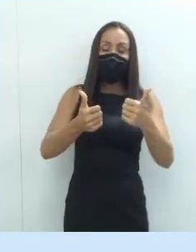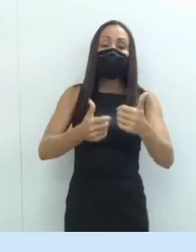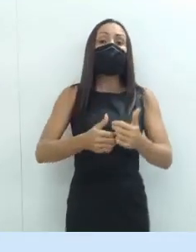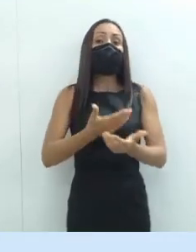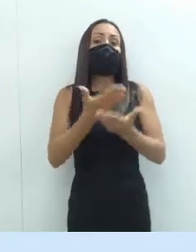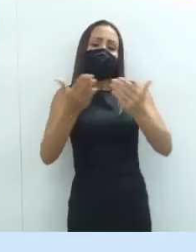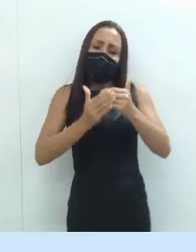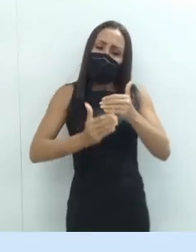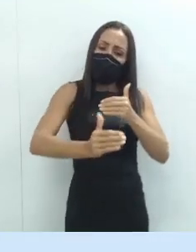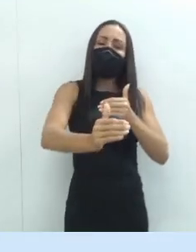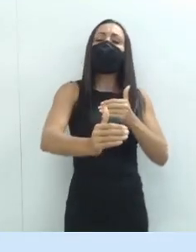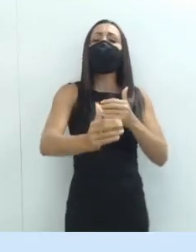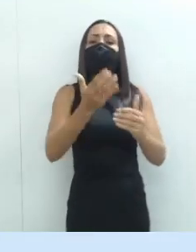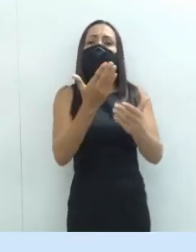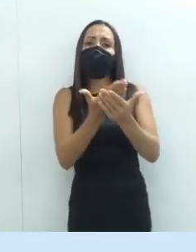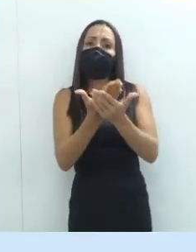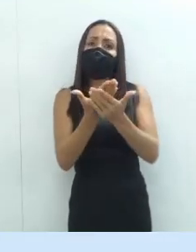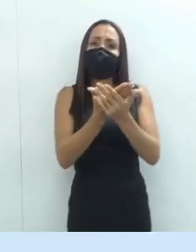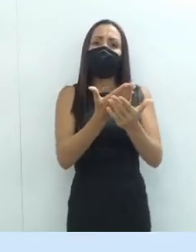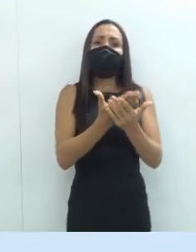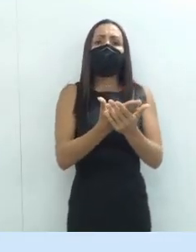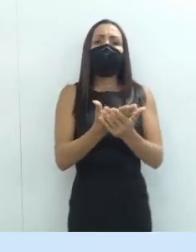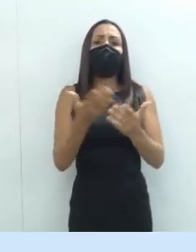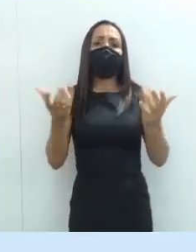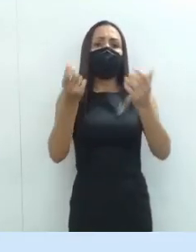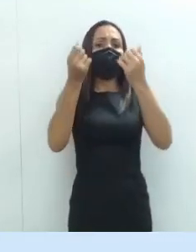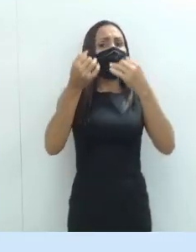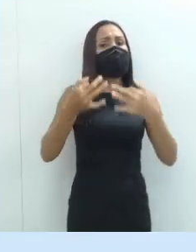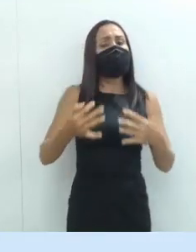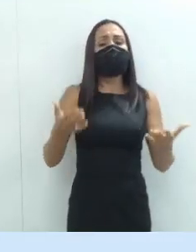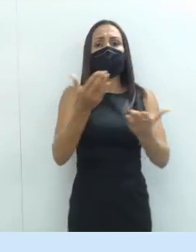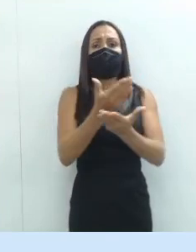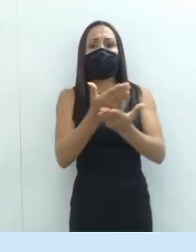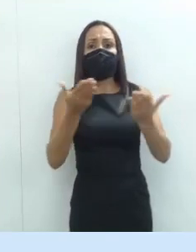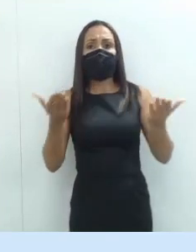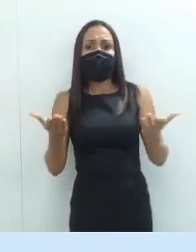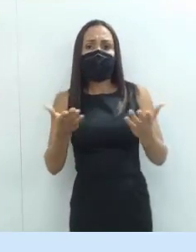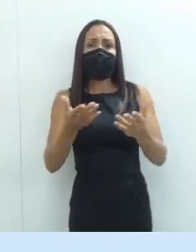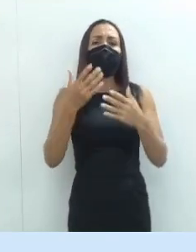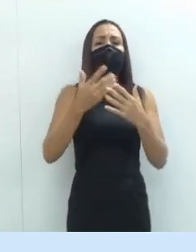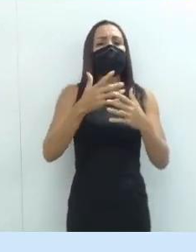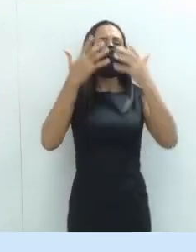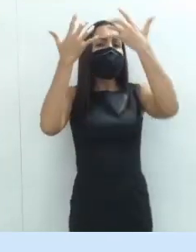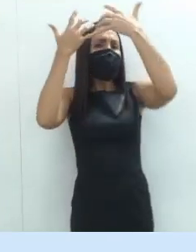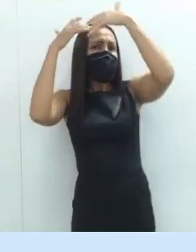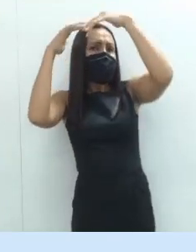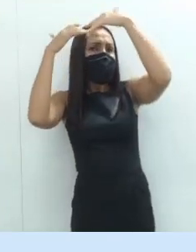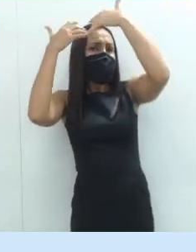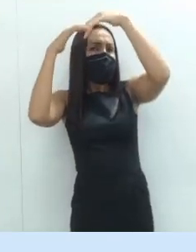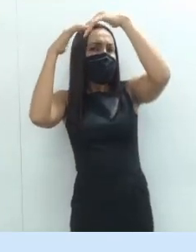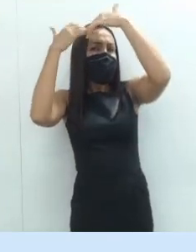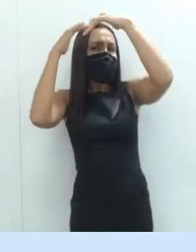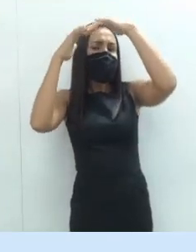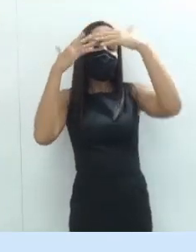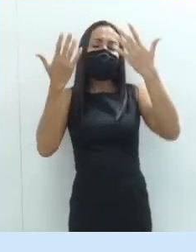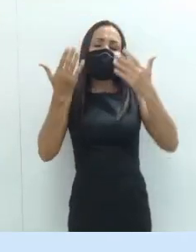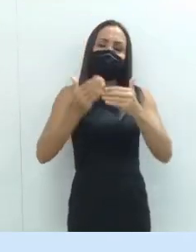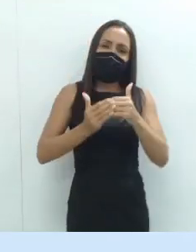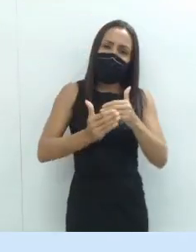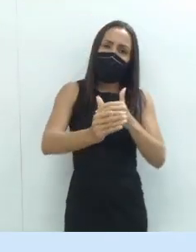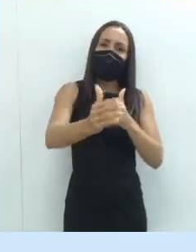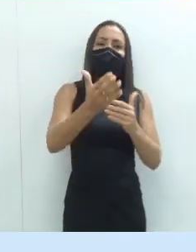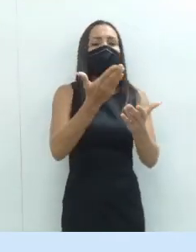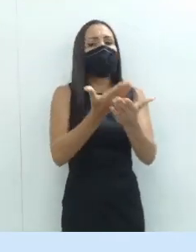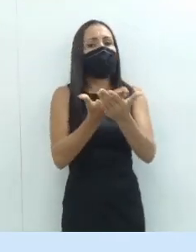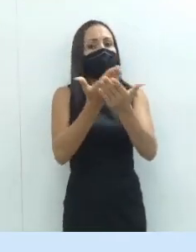para iniciar nossa aula, eu trouxe aqui para nós uma reflexão, né, para a gente começar a aula